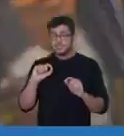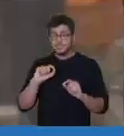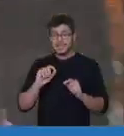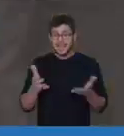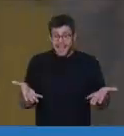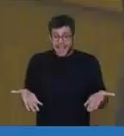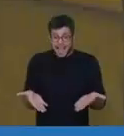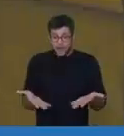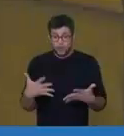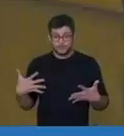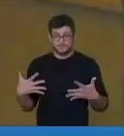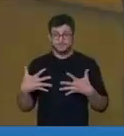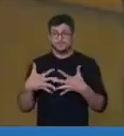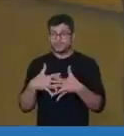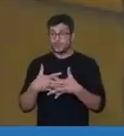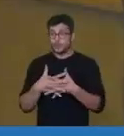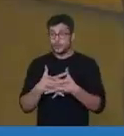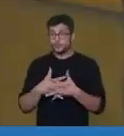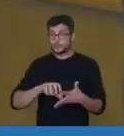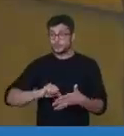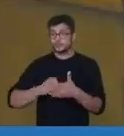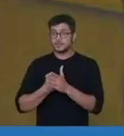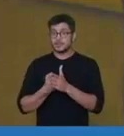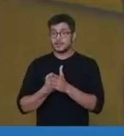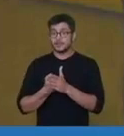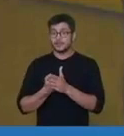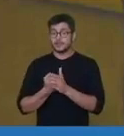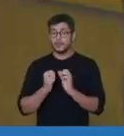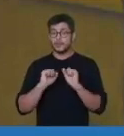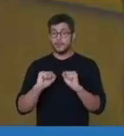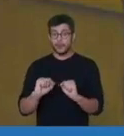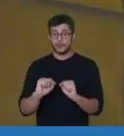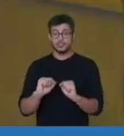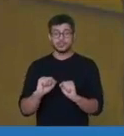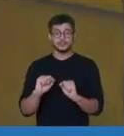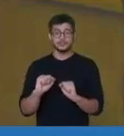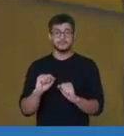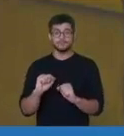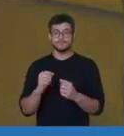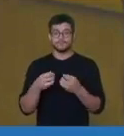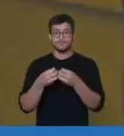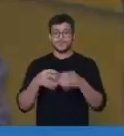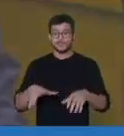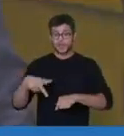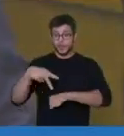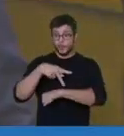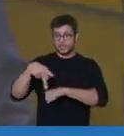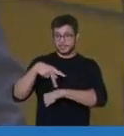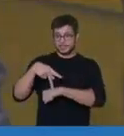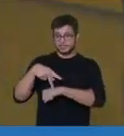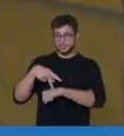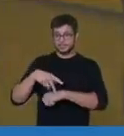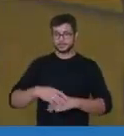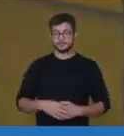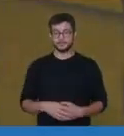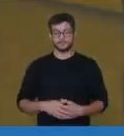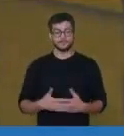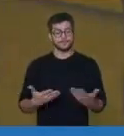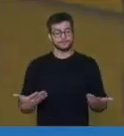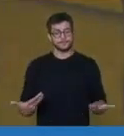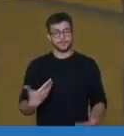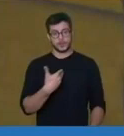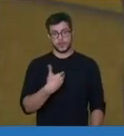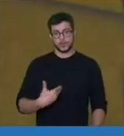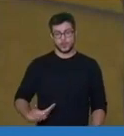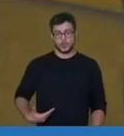momento é não votar projetos do país. E o governo do presidente Lula tem conduzido, junto com o